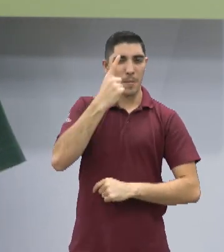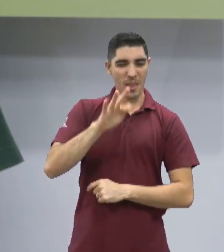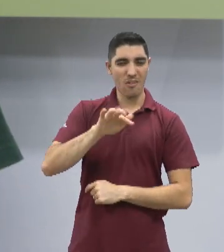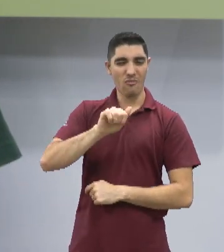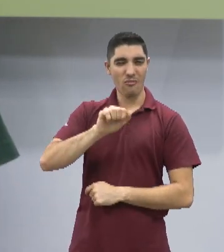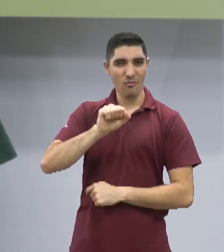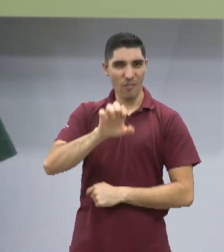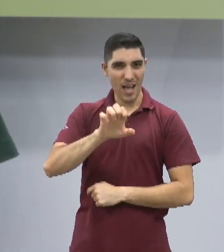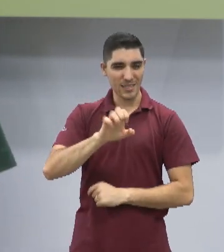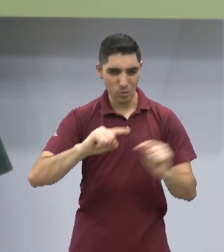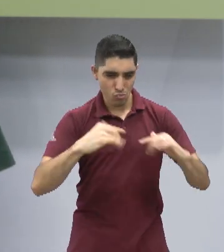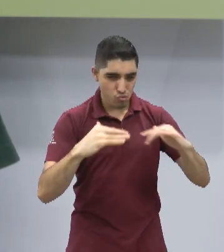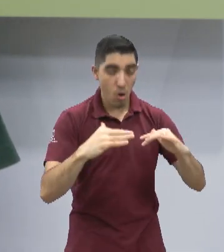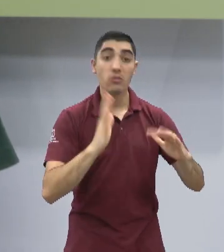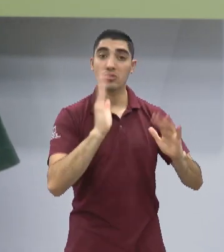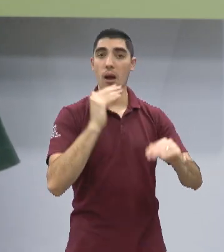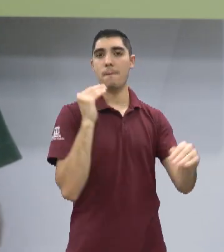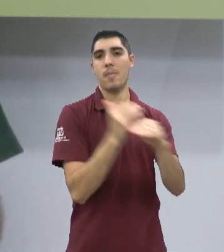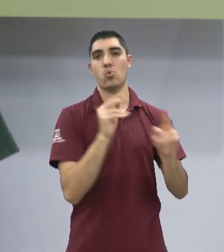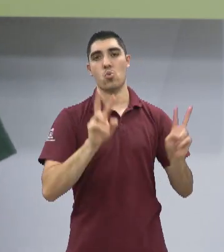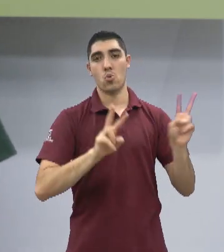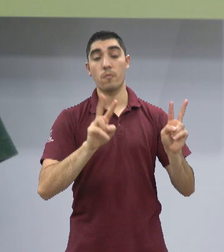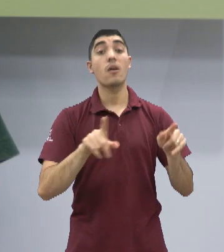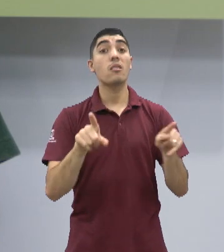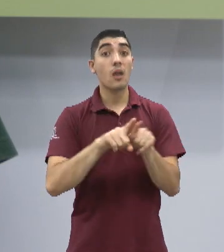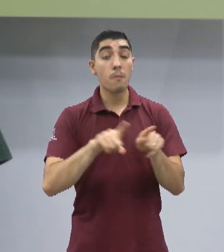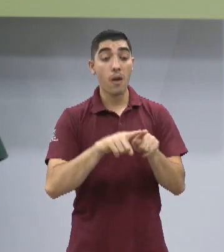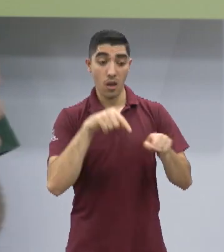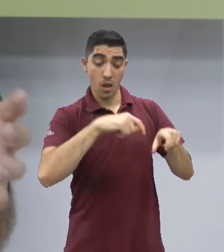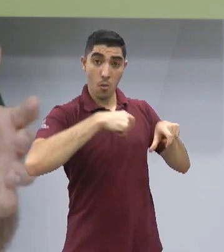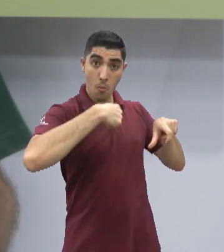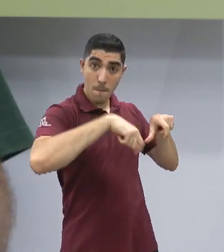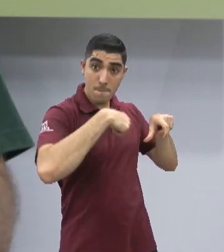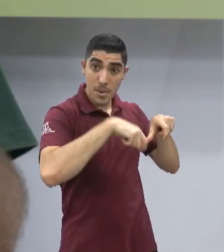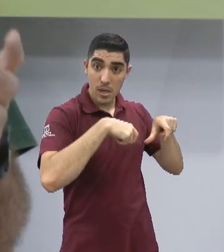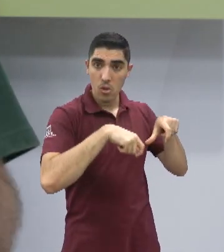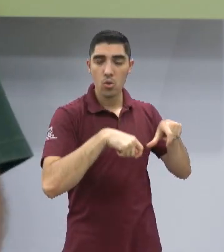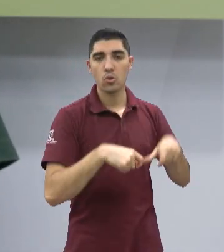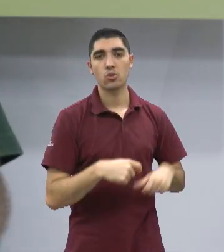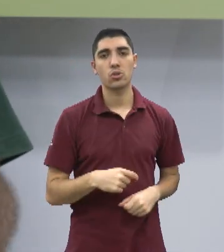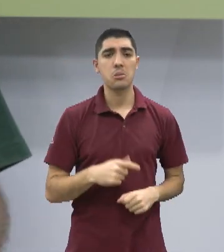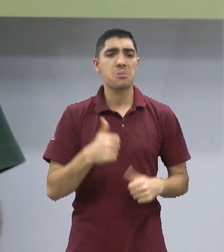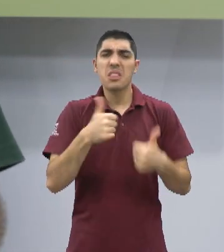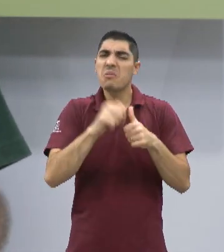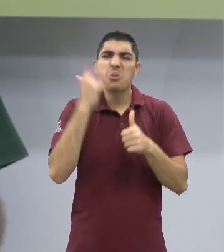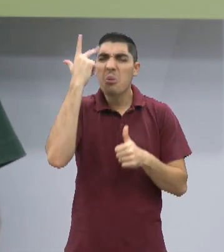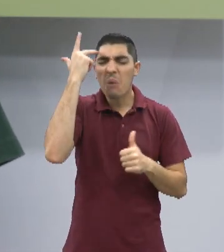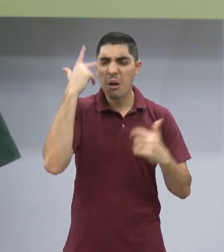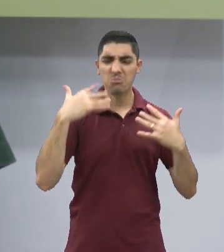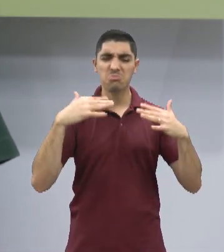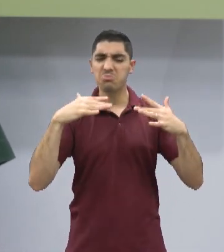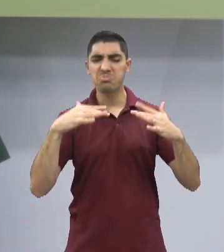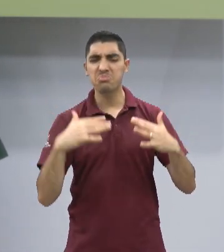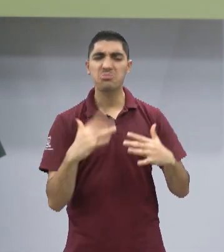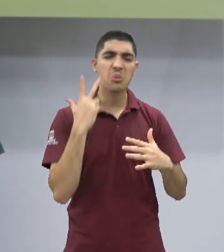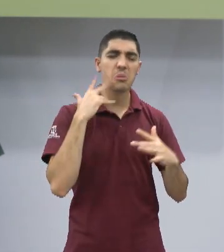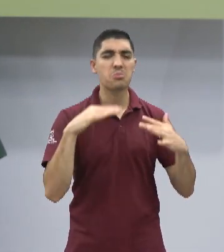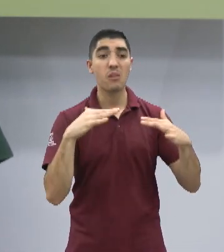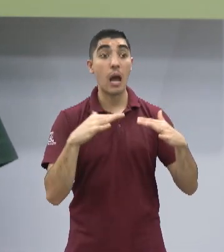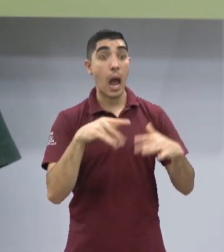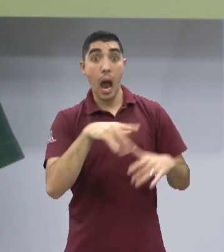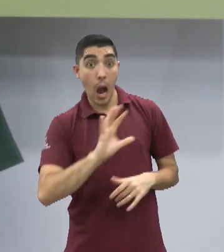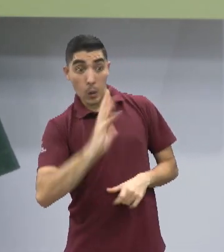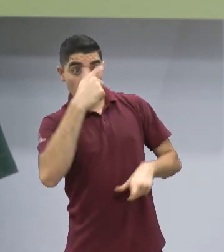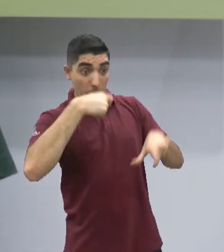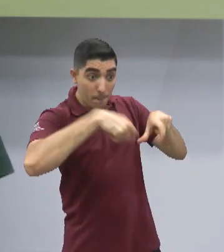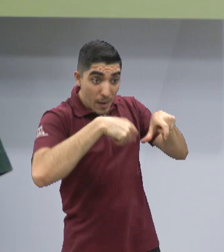sabia que era um jogo bem complicado. Até o pênalti, o jogo estava morno, quase nada tinha acontecido. Depois do pênalti, aí o São